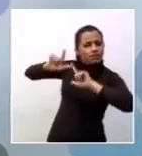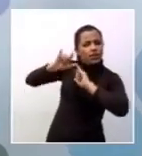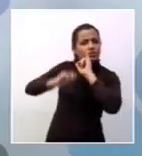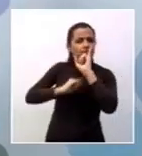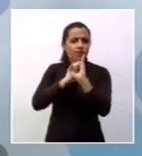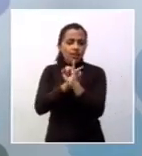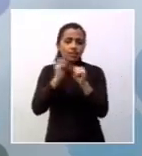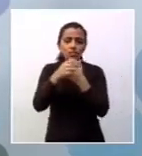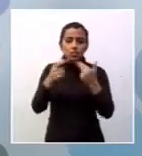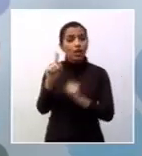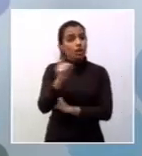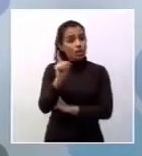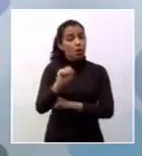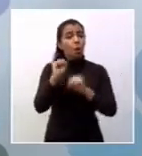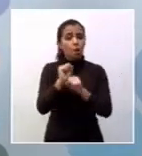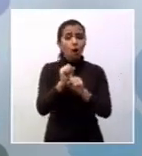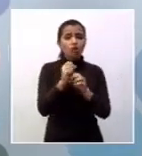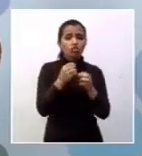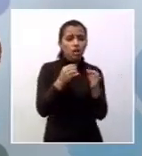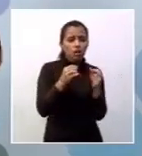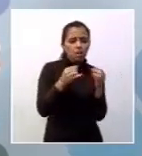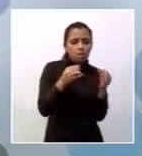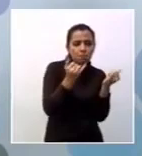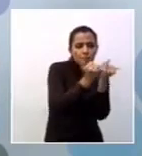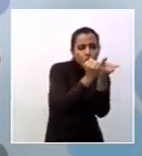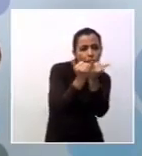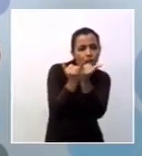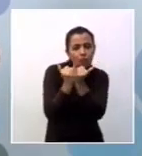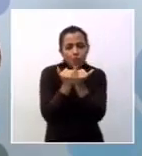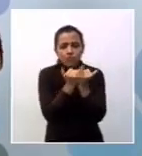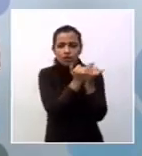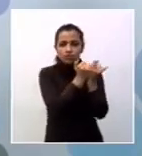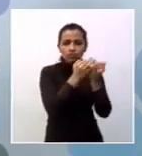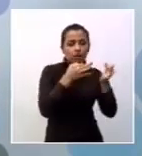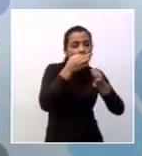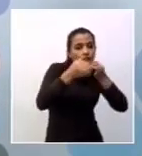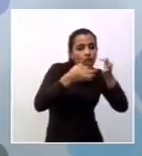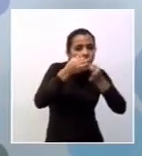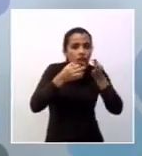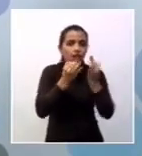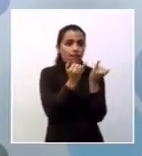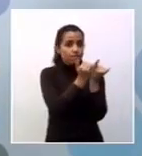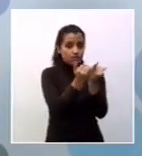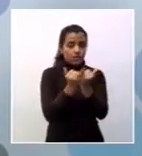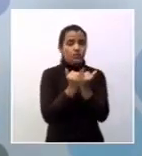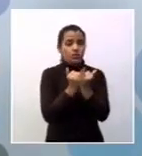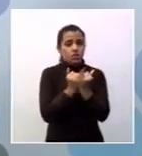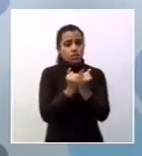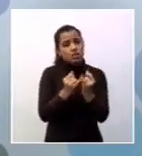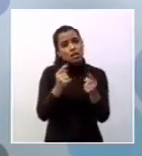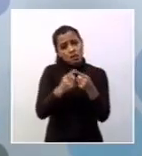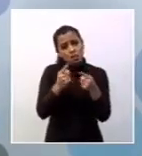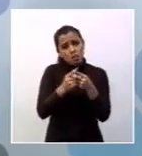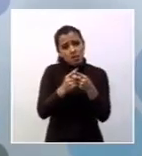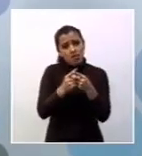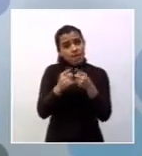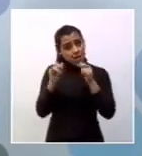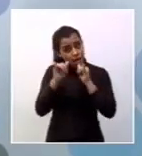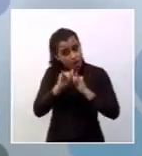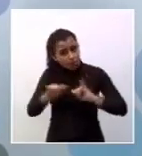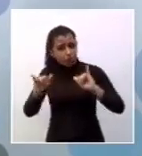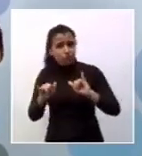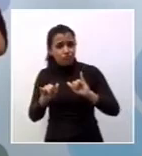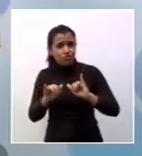Elas também podem estar nos boatos pequenos, elas também podem estar nas fofoquinhas, porque justamente são notícias